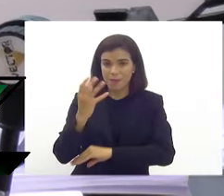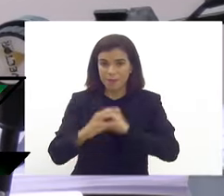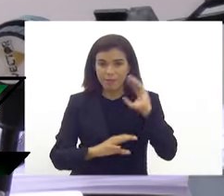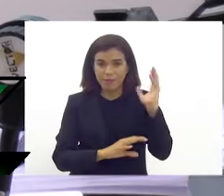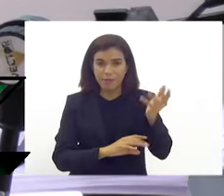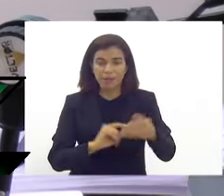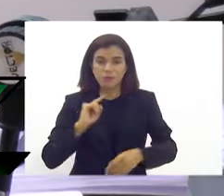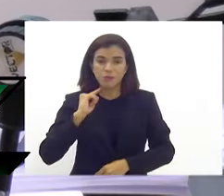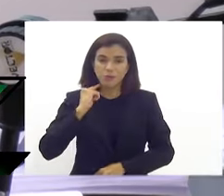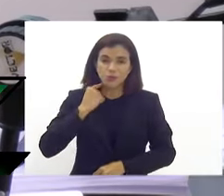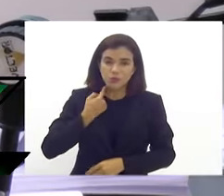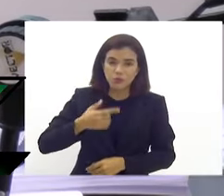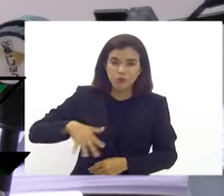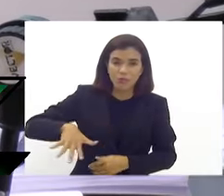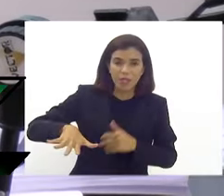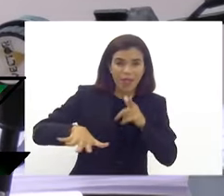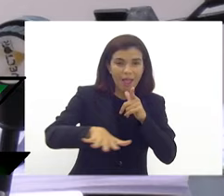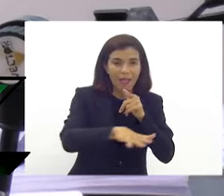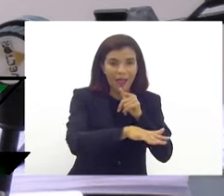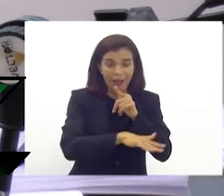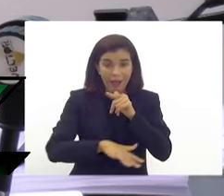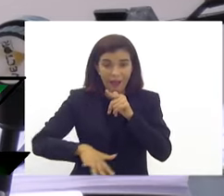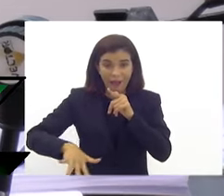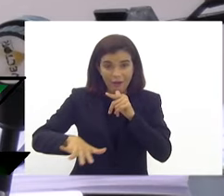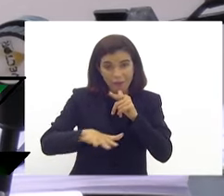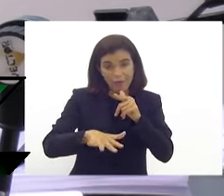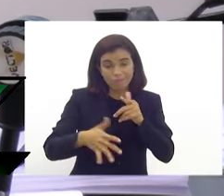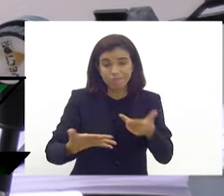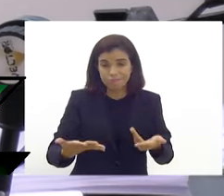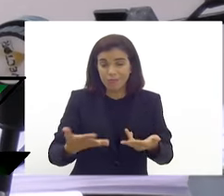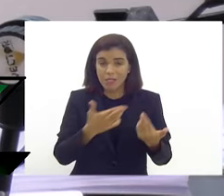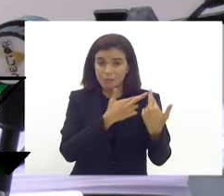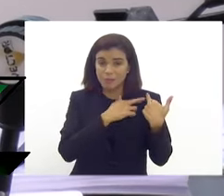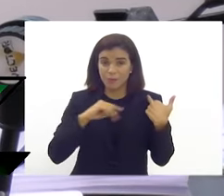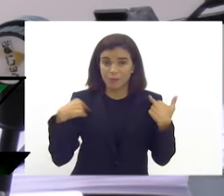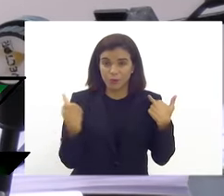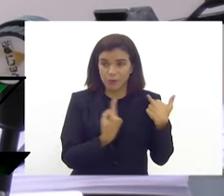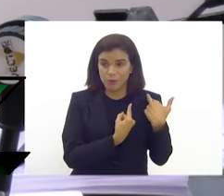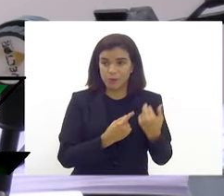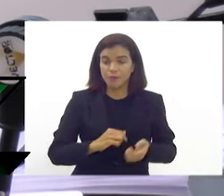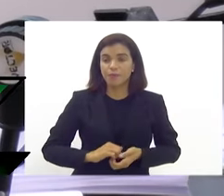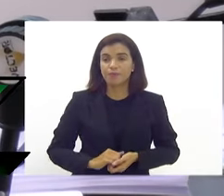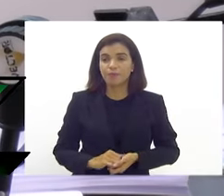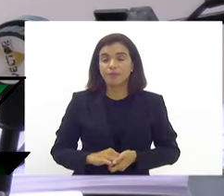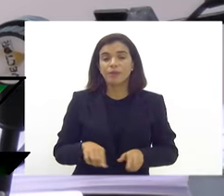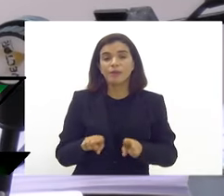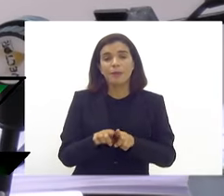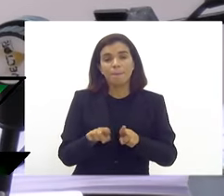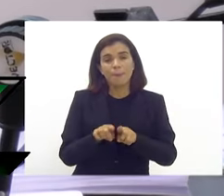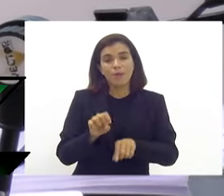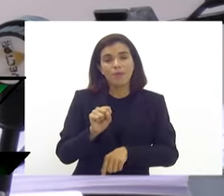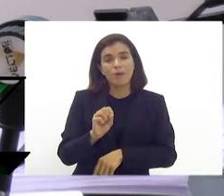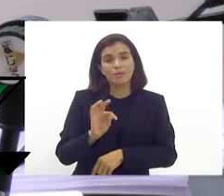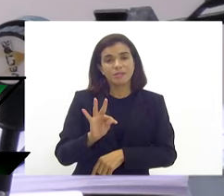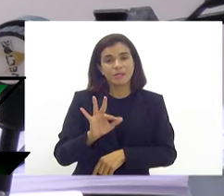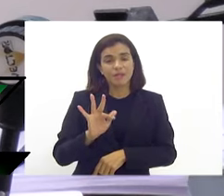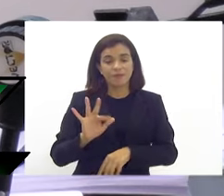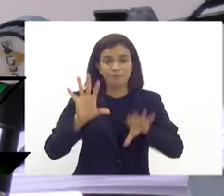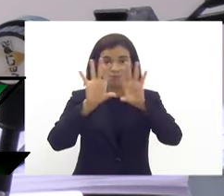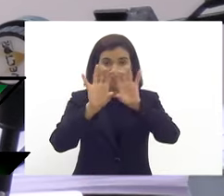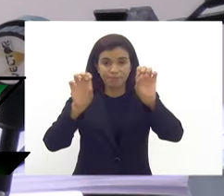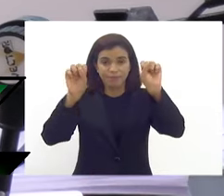poluição da Bahia de Guanabara de responsabilidade de todos entendimento esse firmado pelo STF na ação direta de